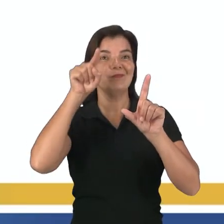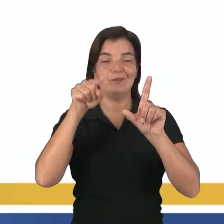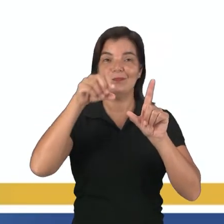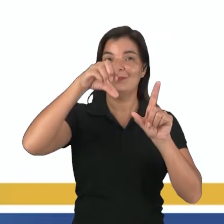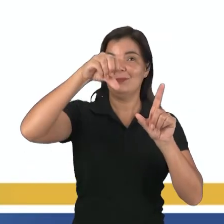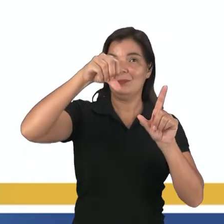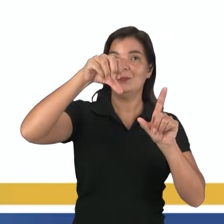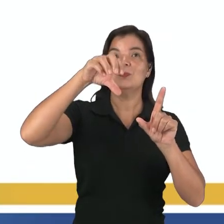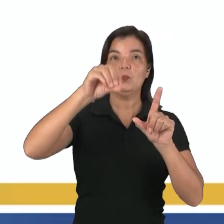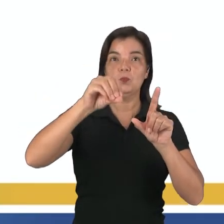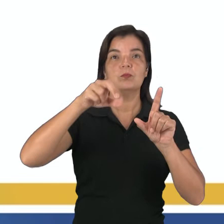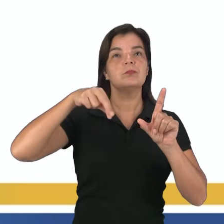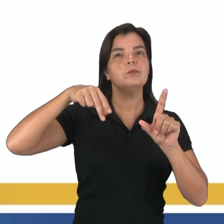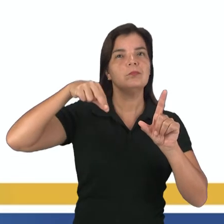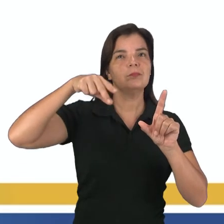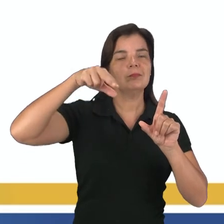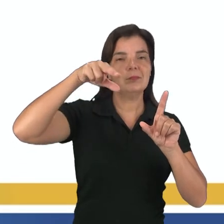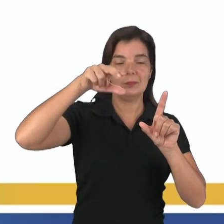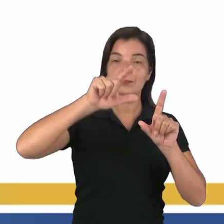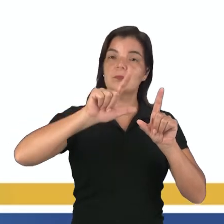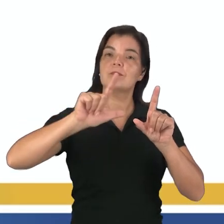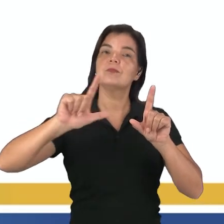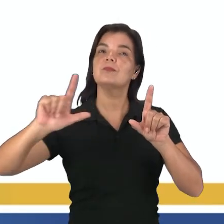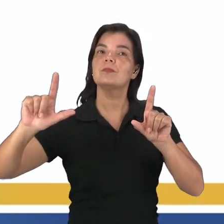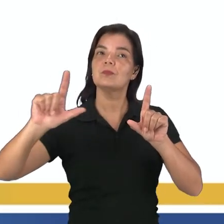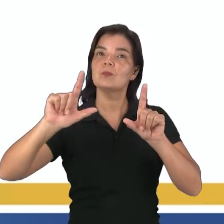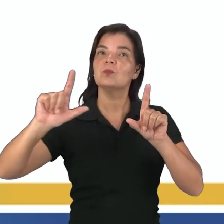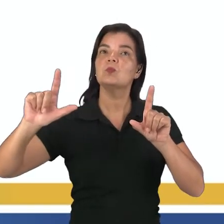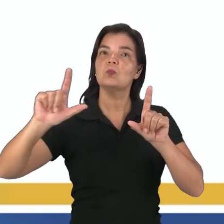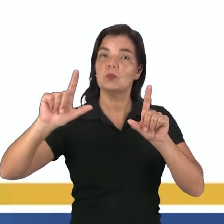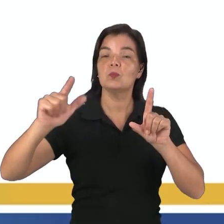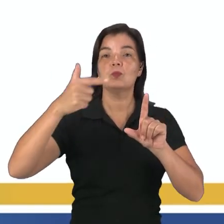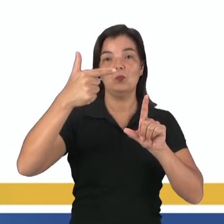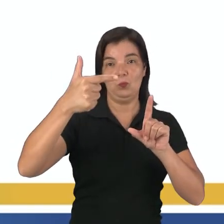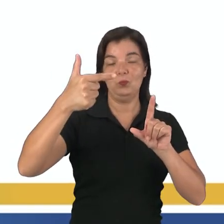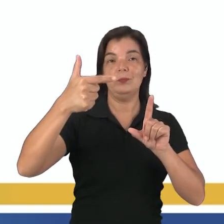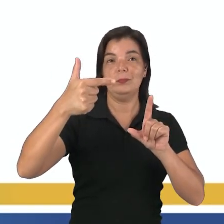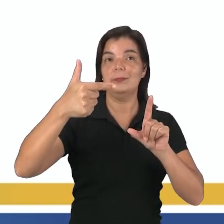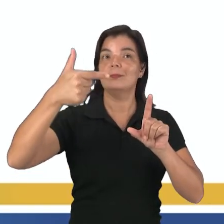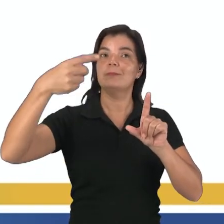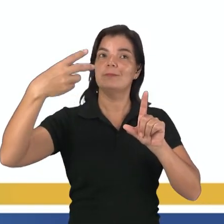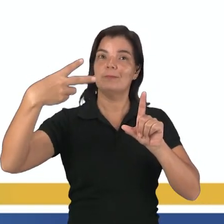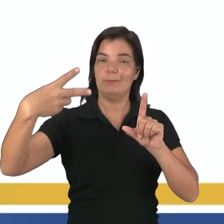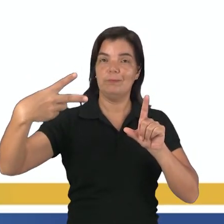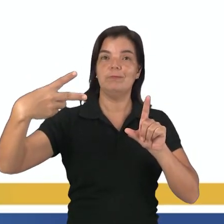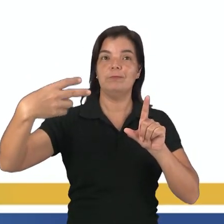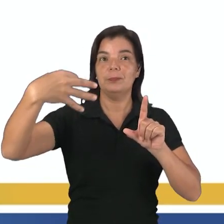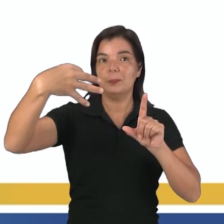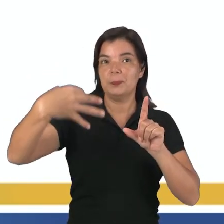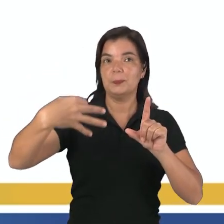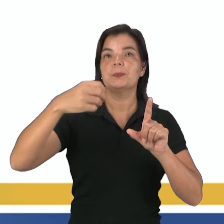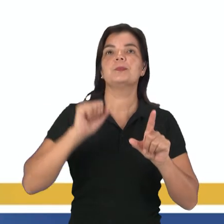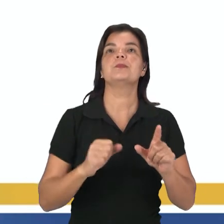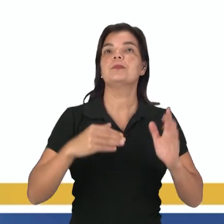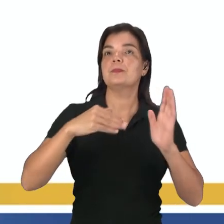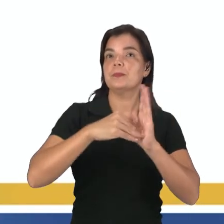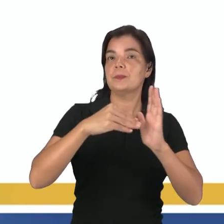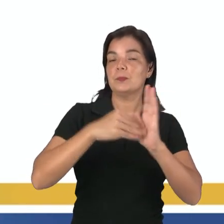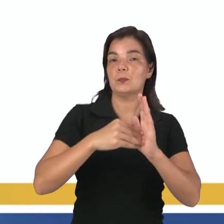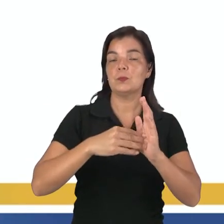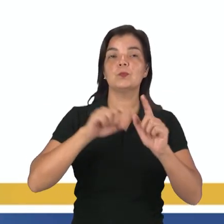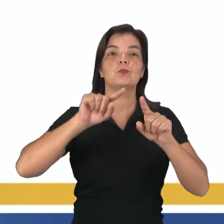90 graus e caminhou no sentido Leste né por duas quadras certo